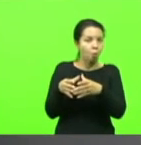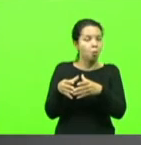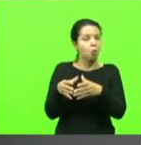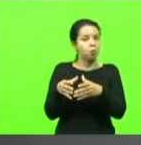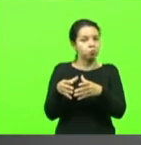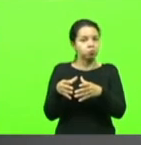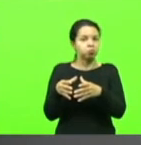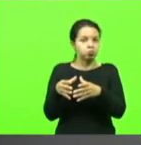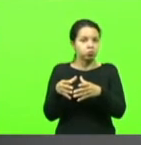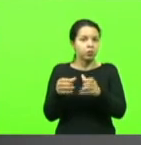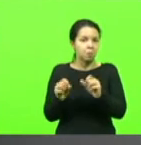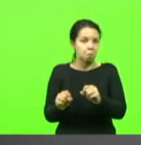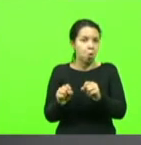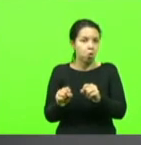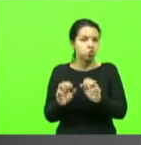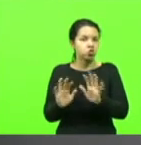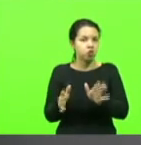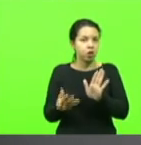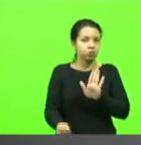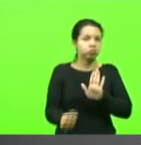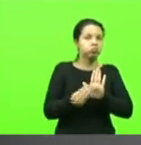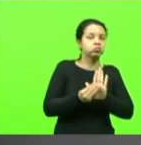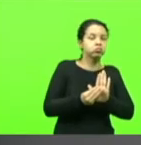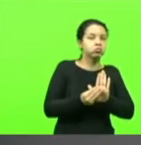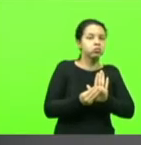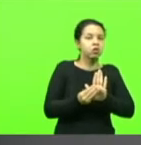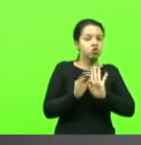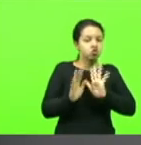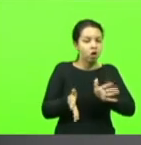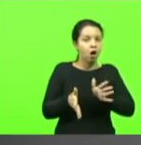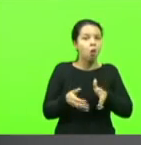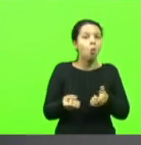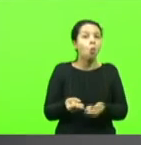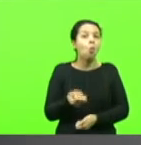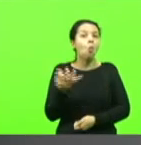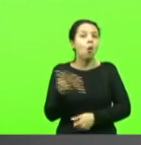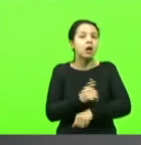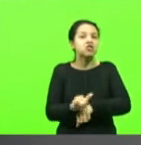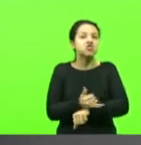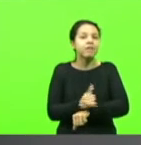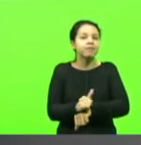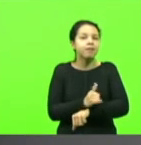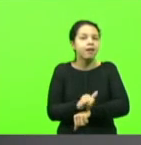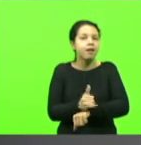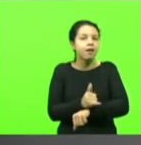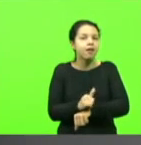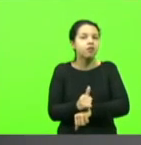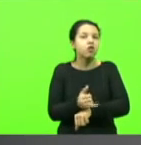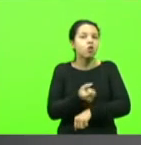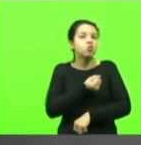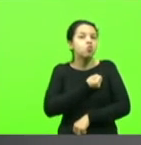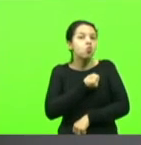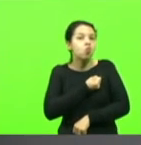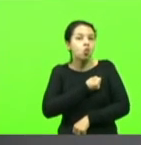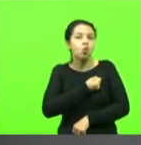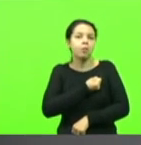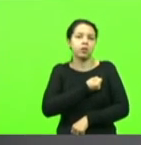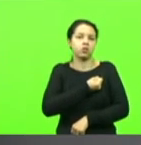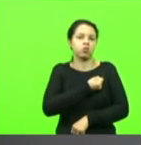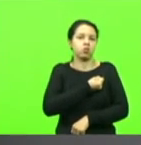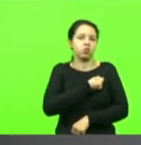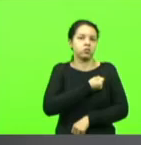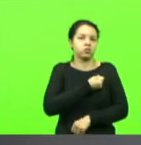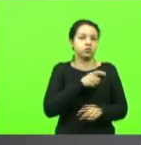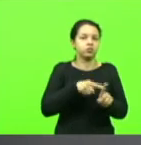ficar já definido Que tipo de estratégia que que número e quê e